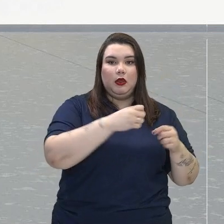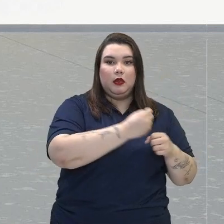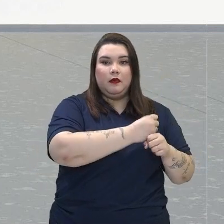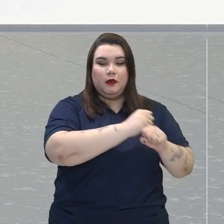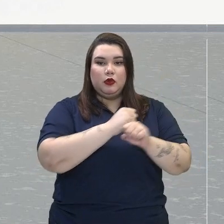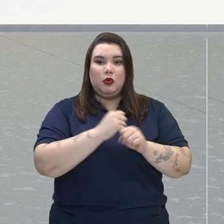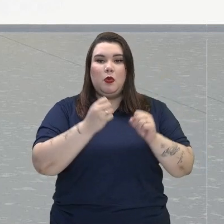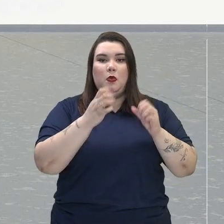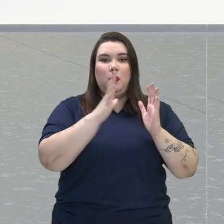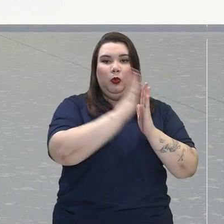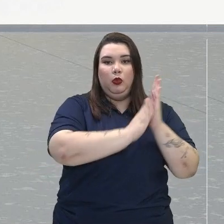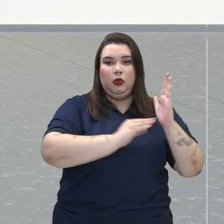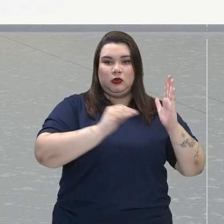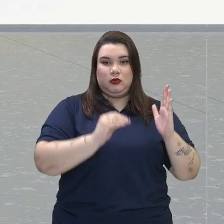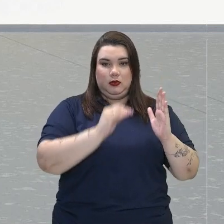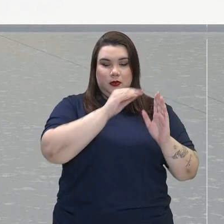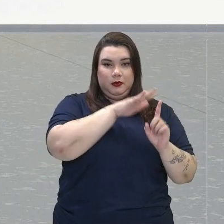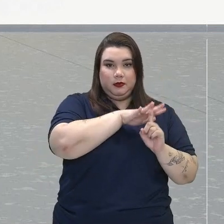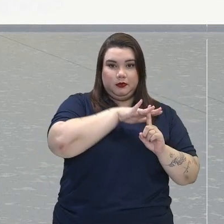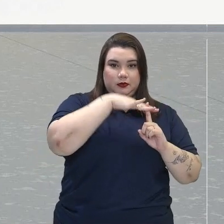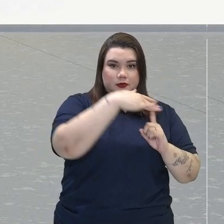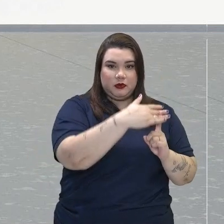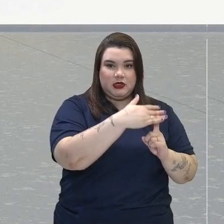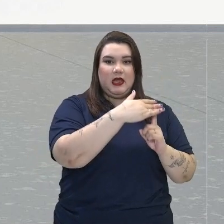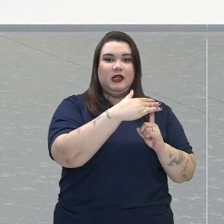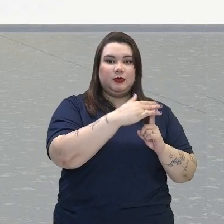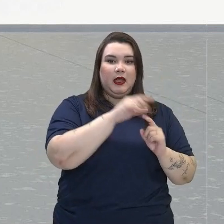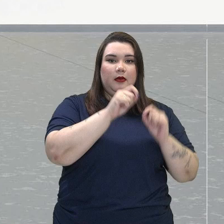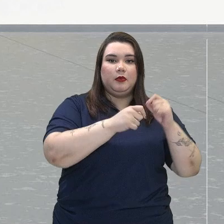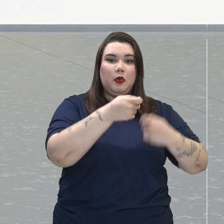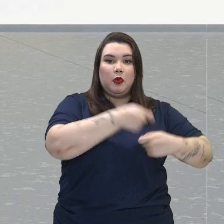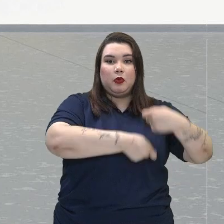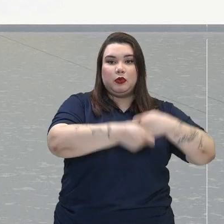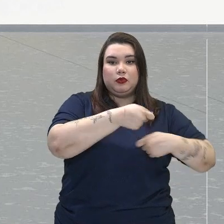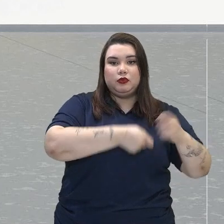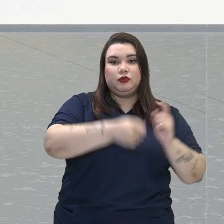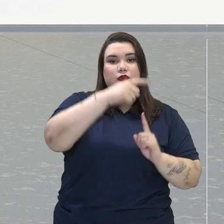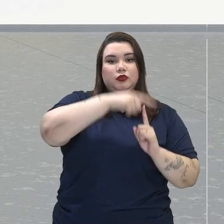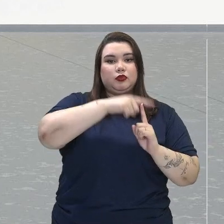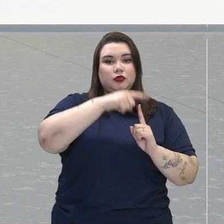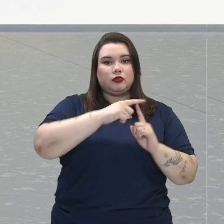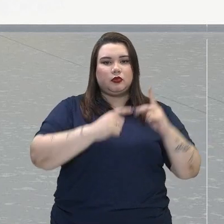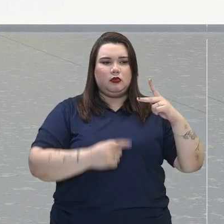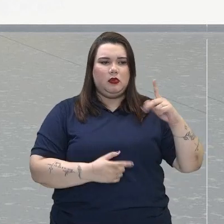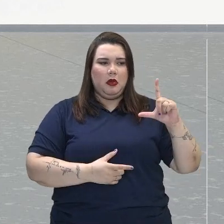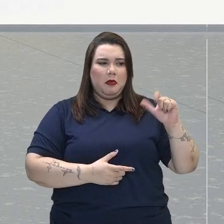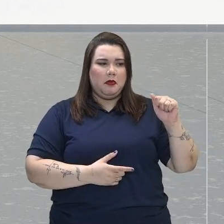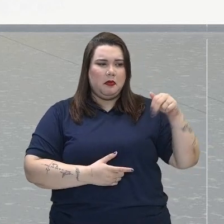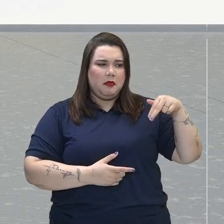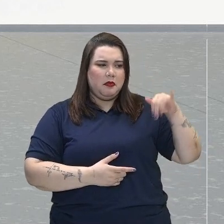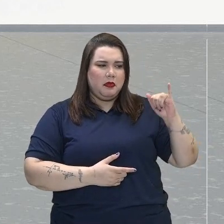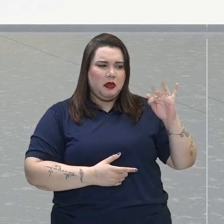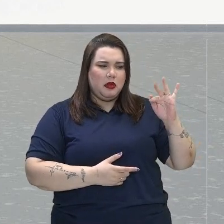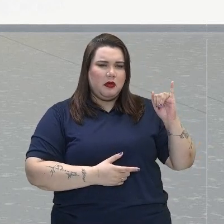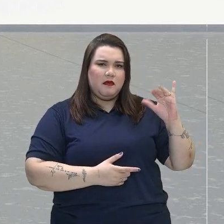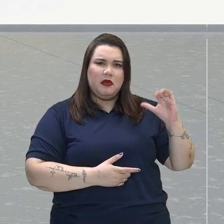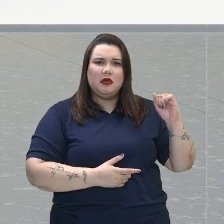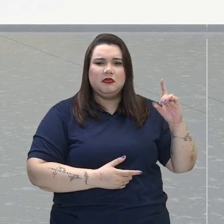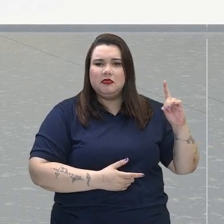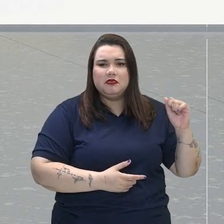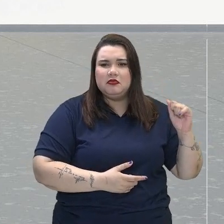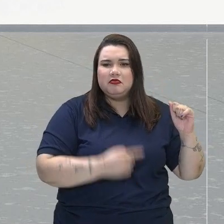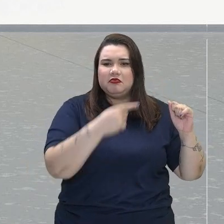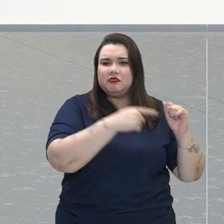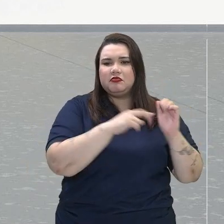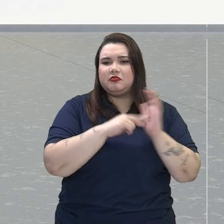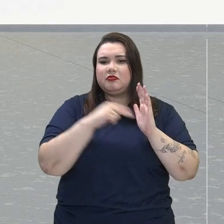esse modelo socialista baseado na economia planificada. Opa, professor, o que é a economia planificada